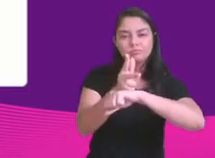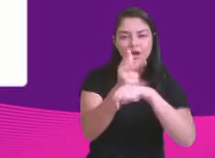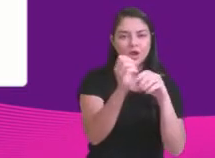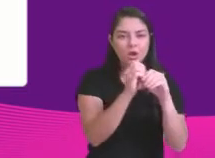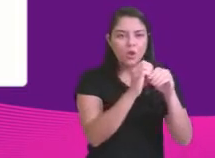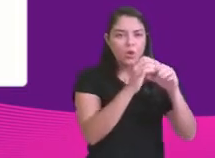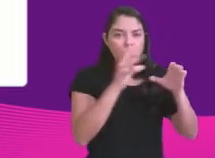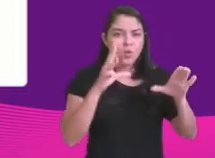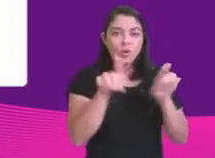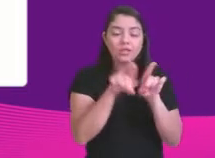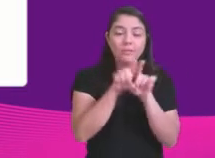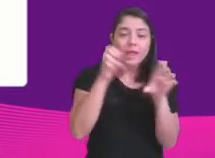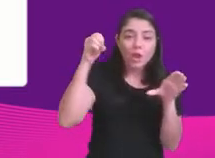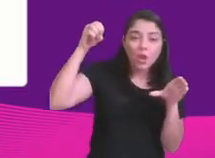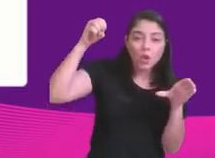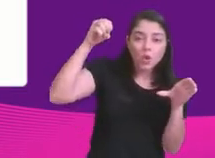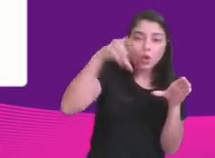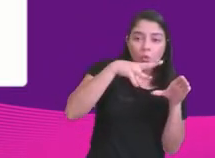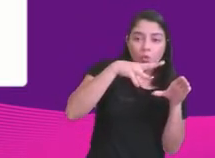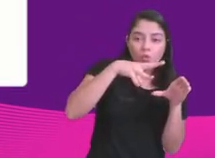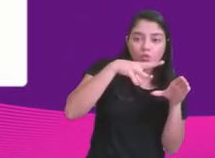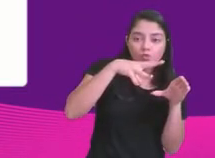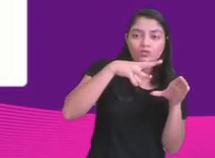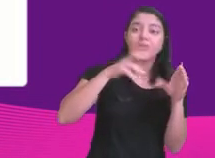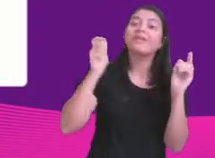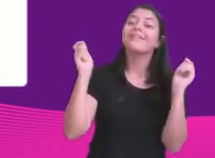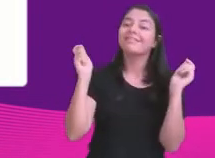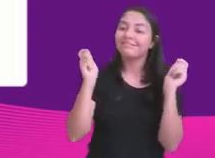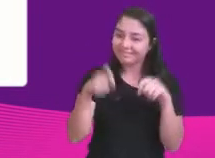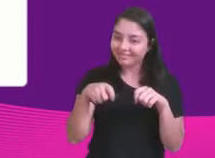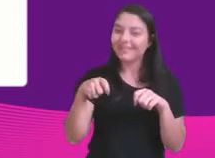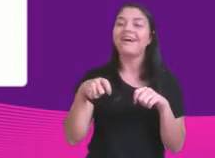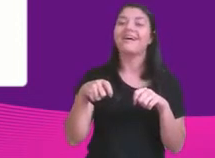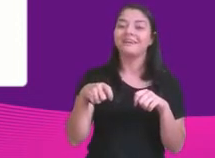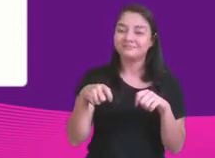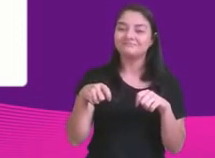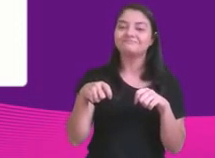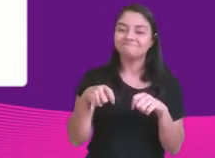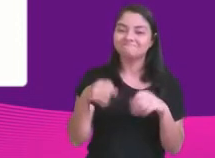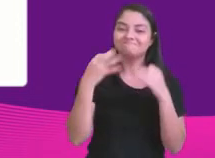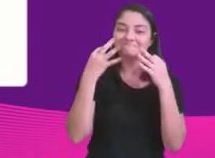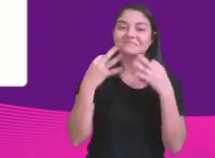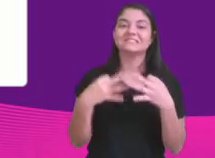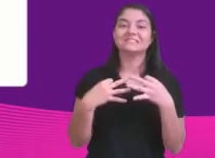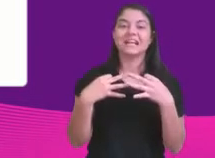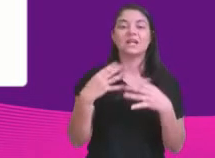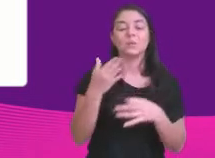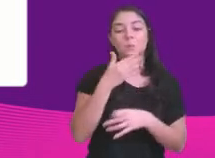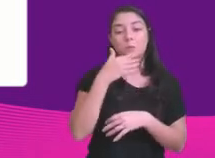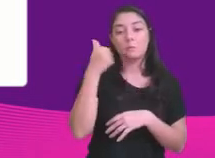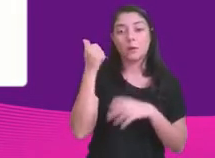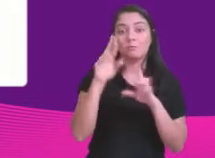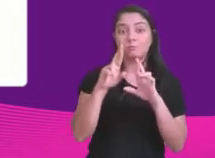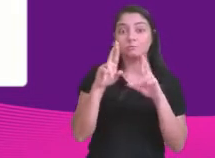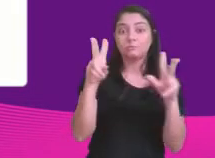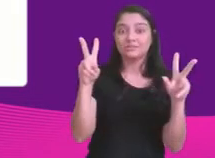luz apropriada, nós conseguimos executar isso realmente com uma forma muito